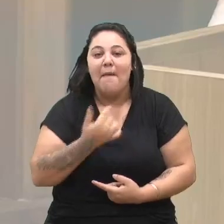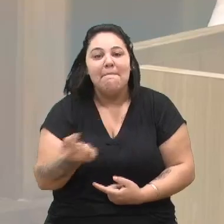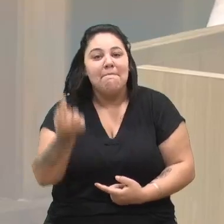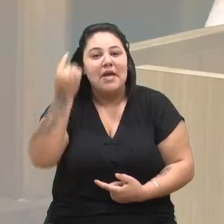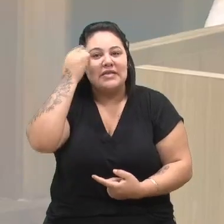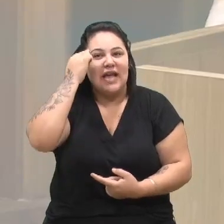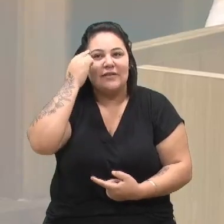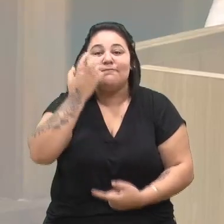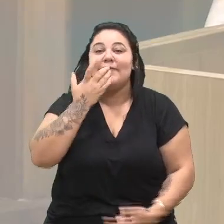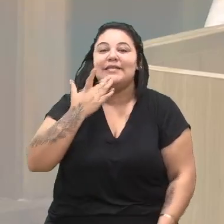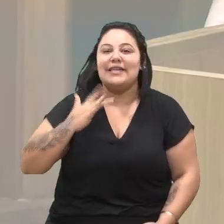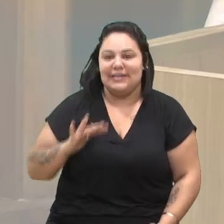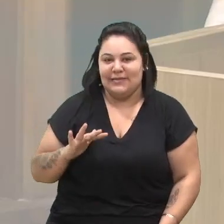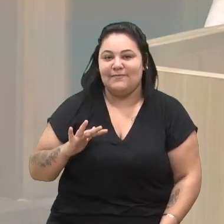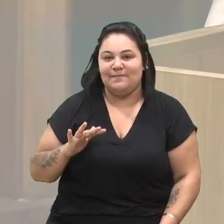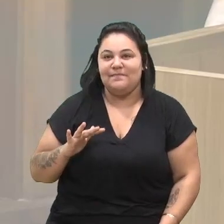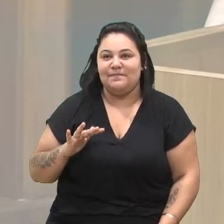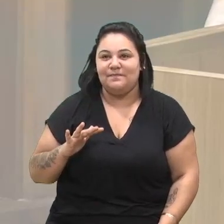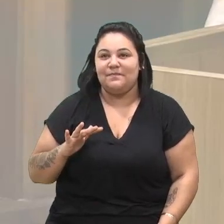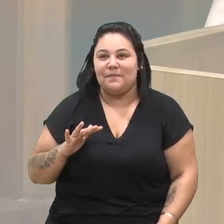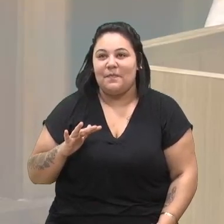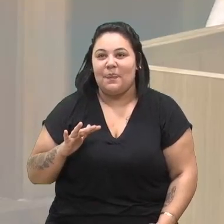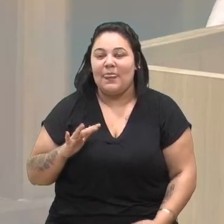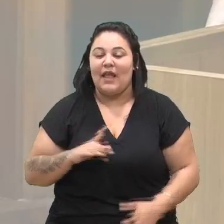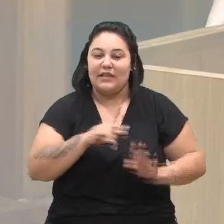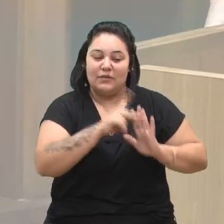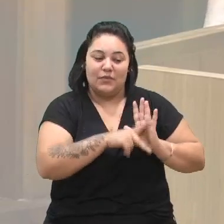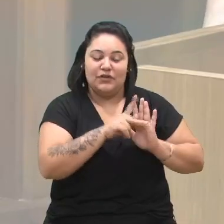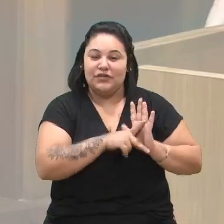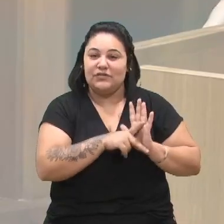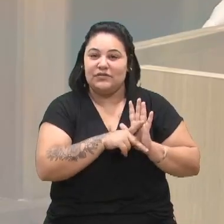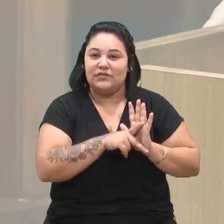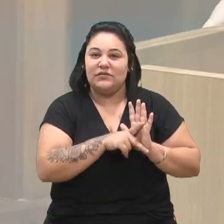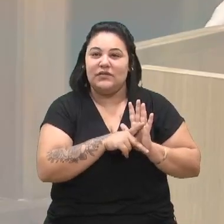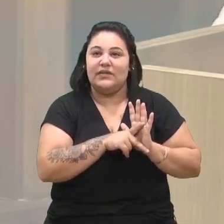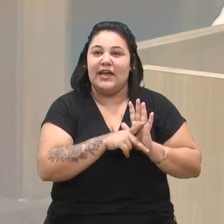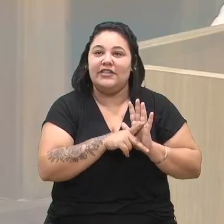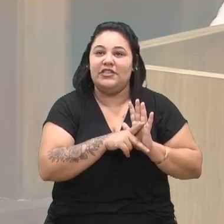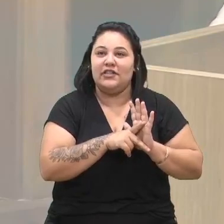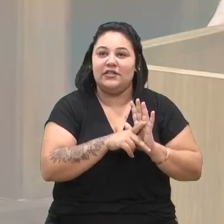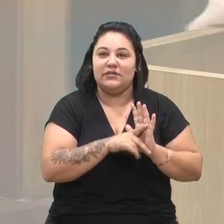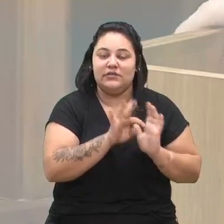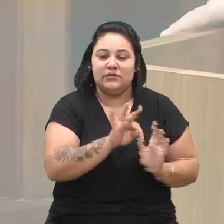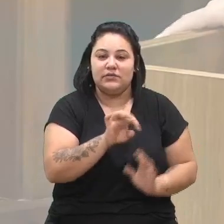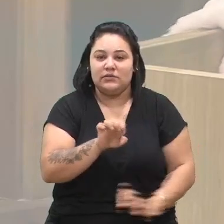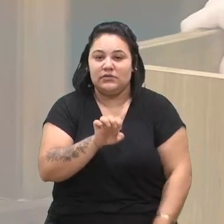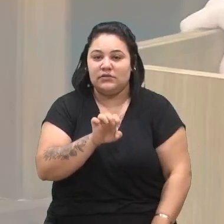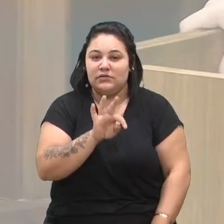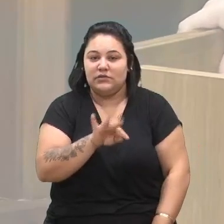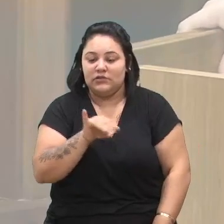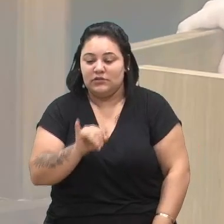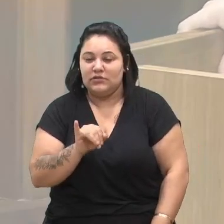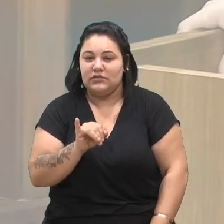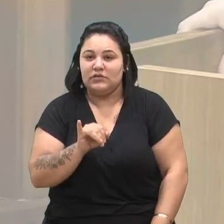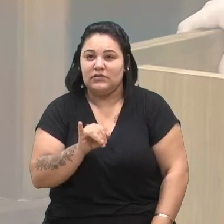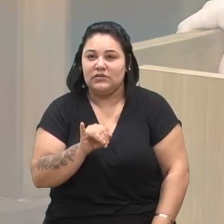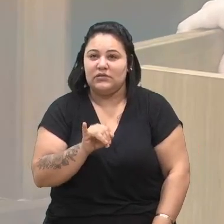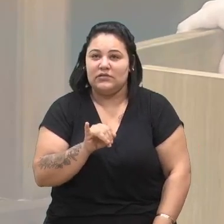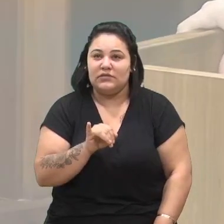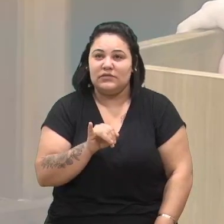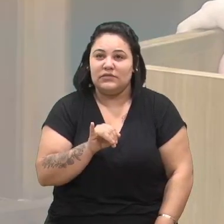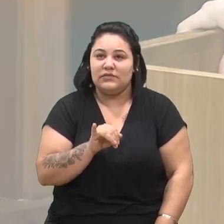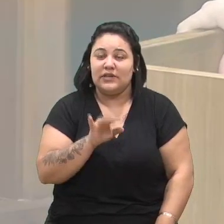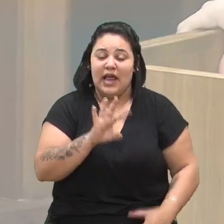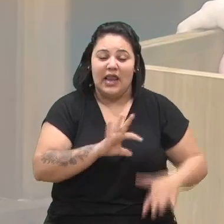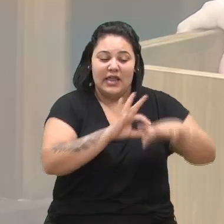as crianças. Então, o projeto TET, né, liderado pela Caliandra Troian, e eu quero